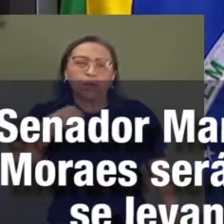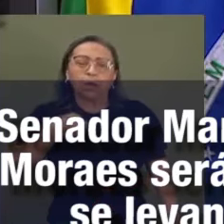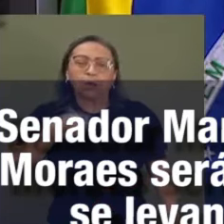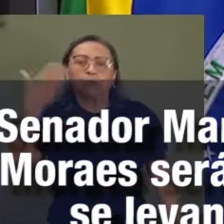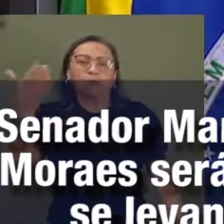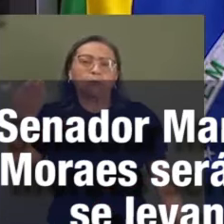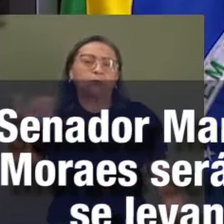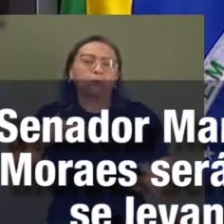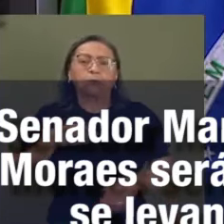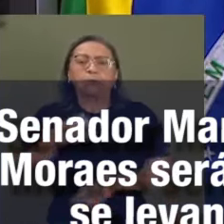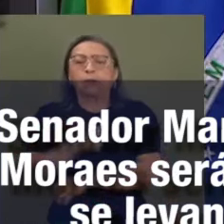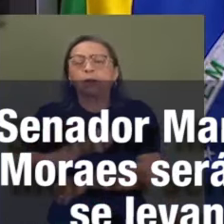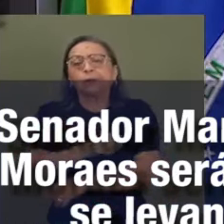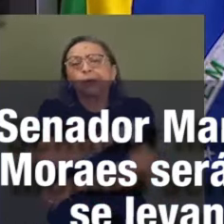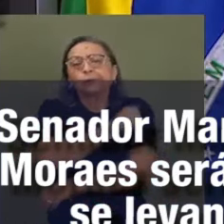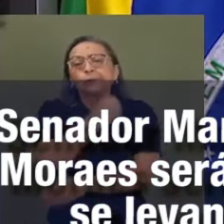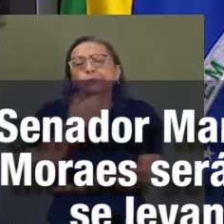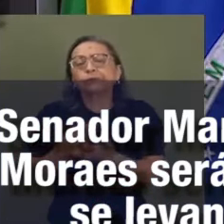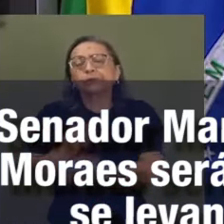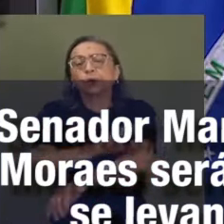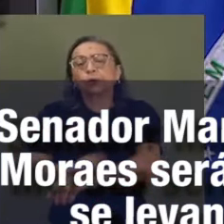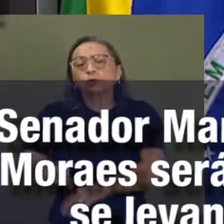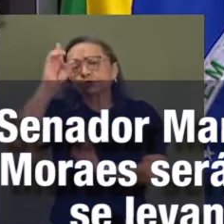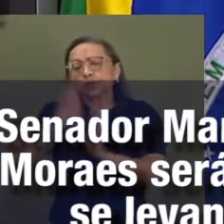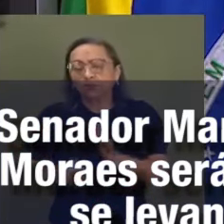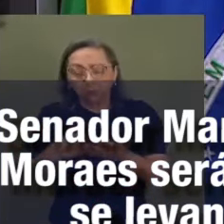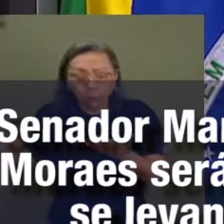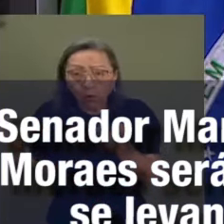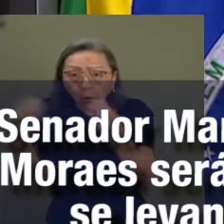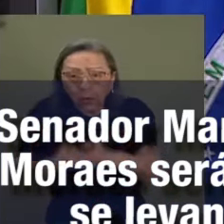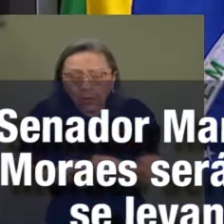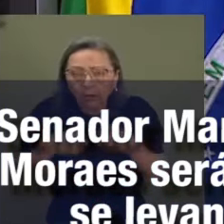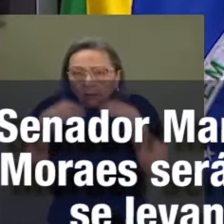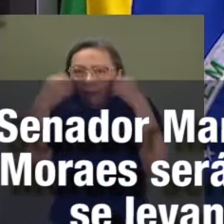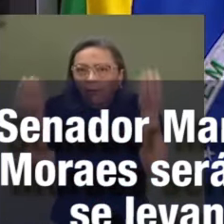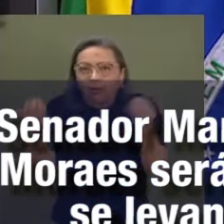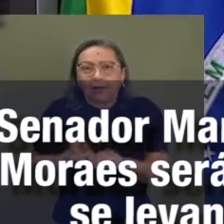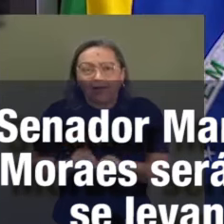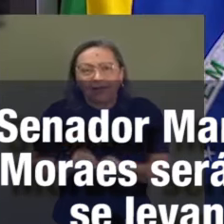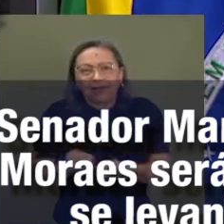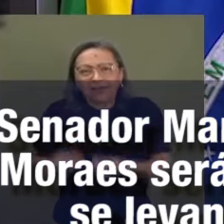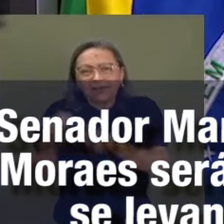acadêmico de direito, eu teria vergonha de botar isso num documento e mandar dois delegados ir lá.